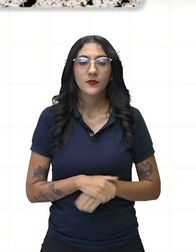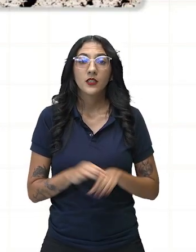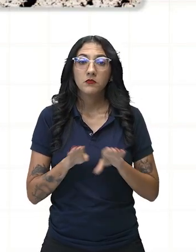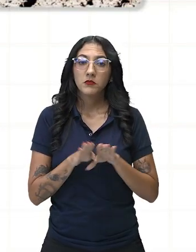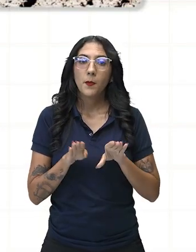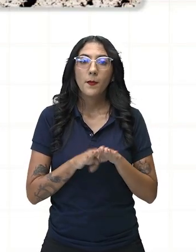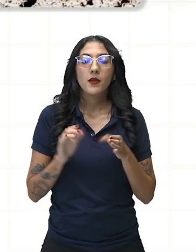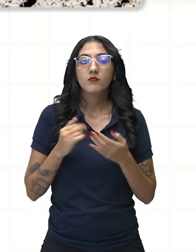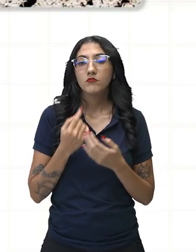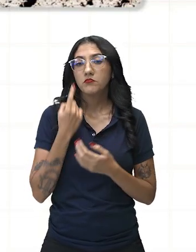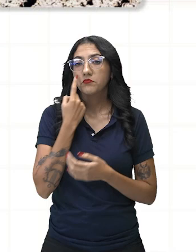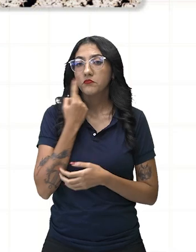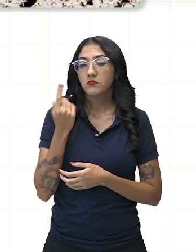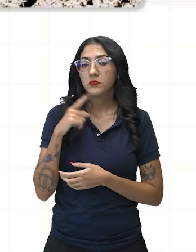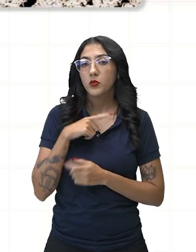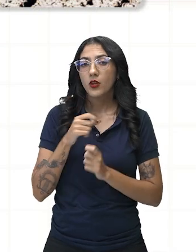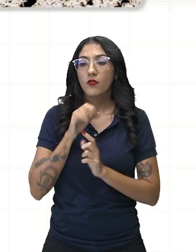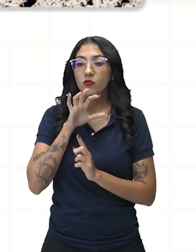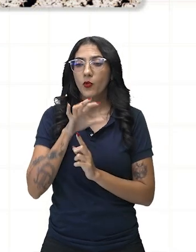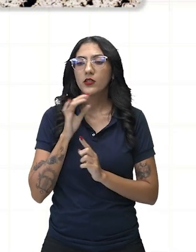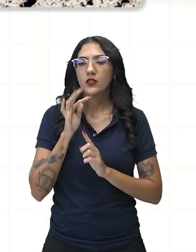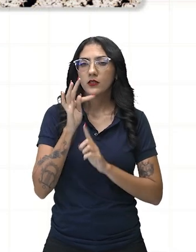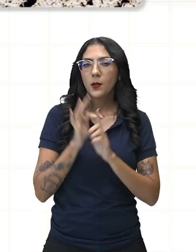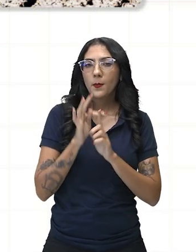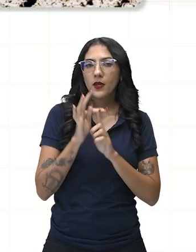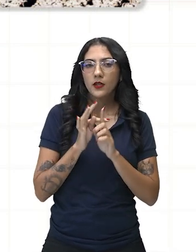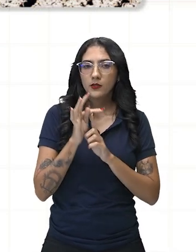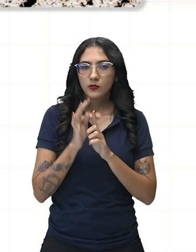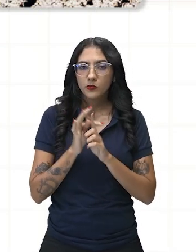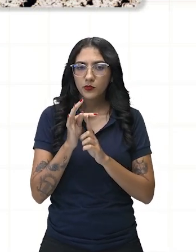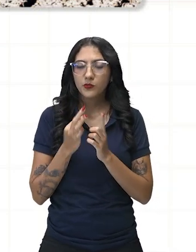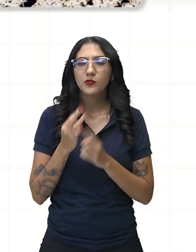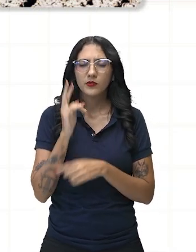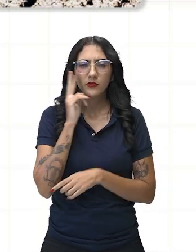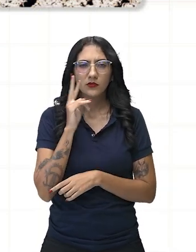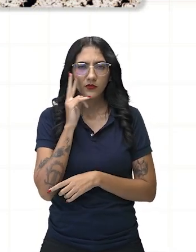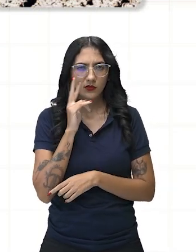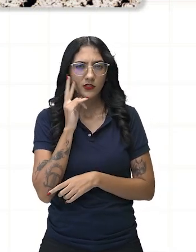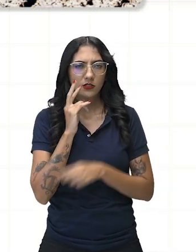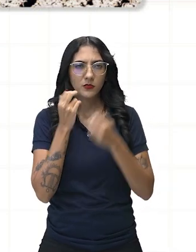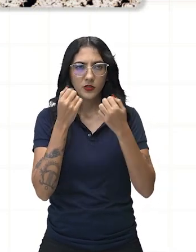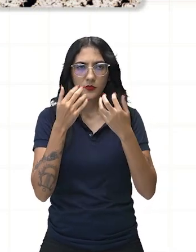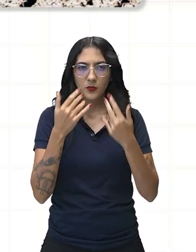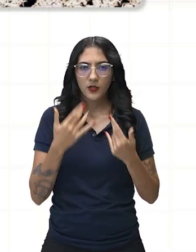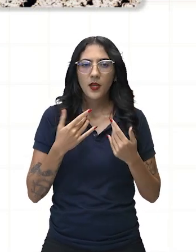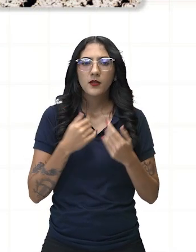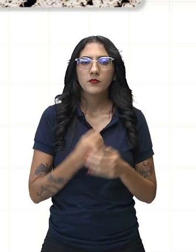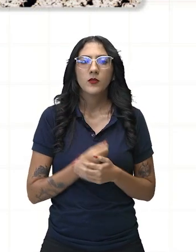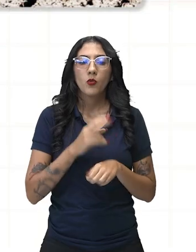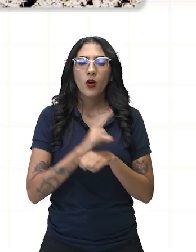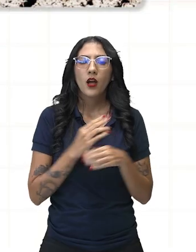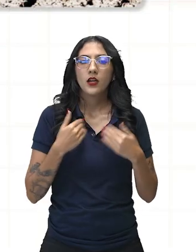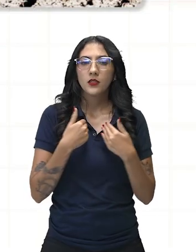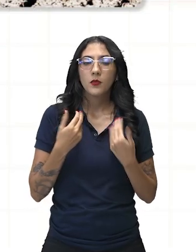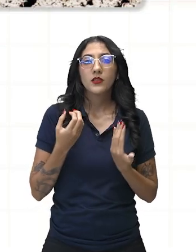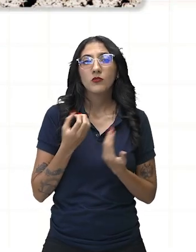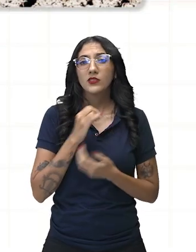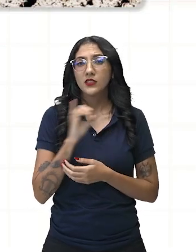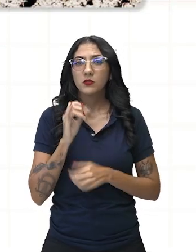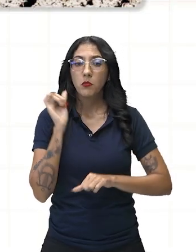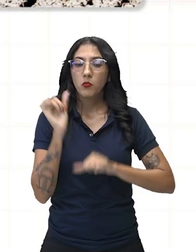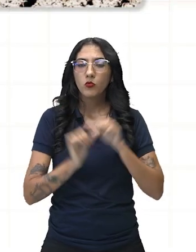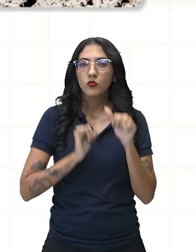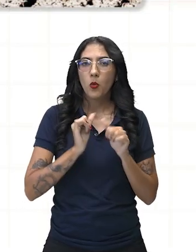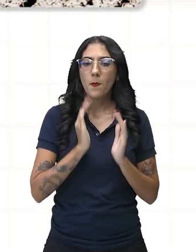as mudanças climáticas afetando ali a produção agrícola, como eu falei anteriormente para vocês, a pecuária. Então, mudou o padrão do